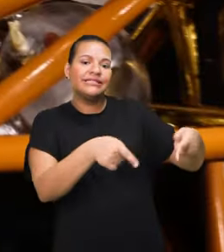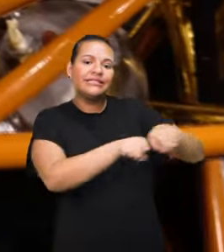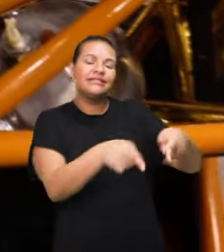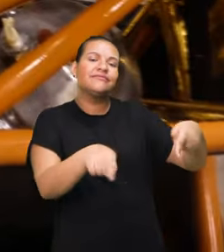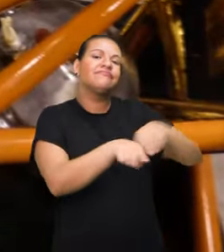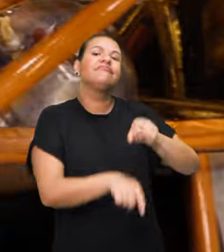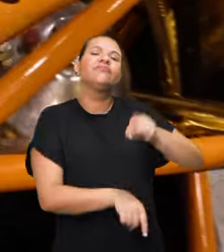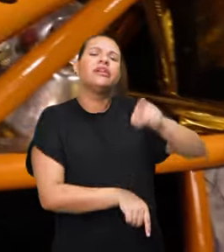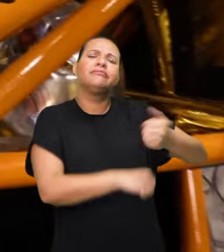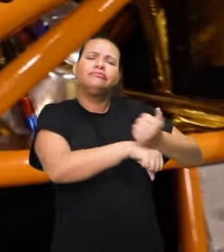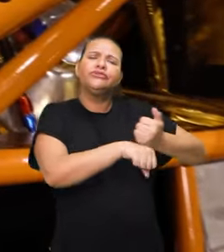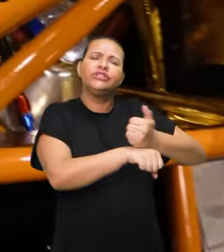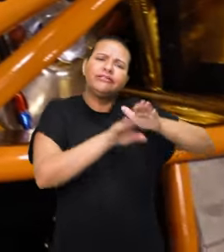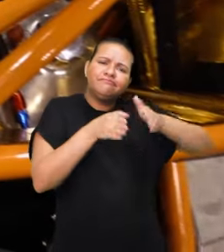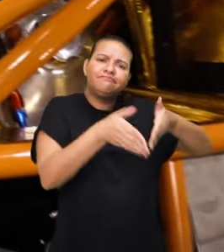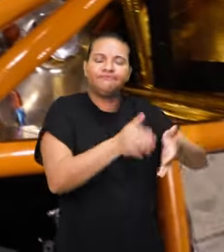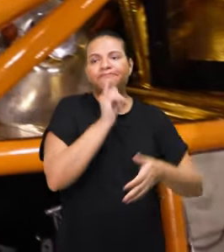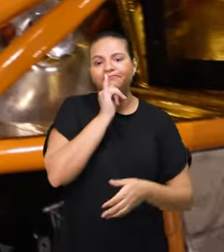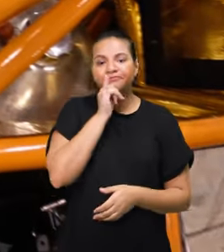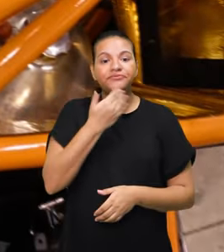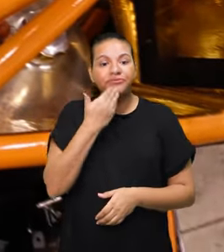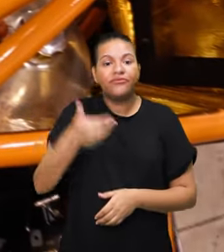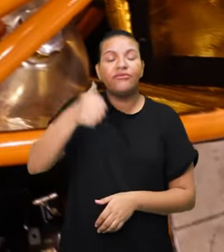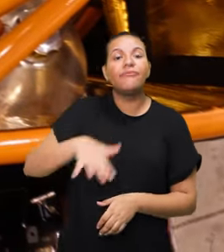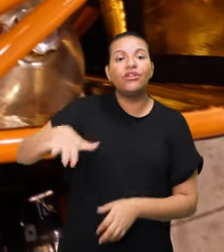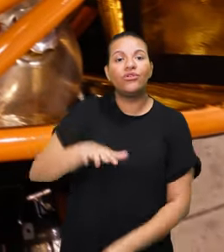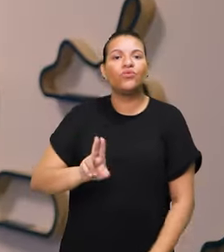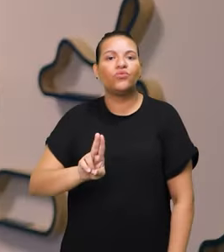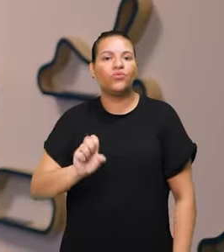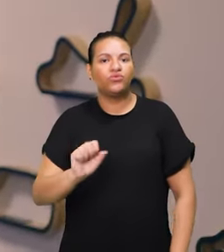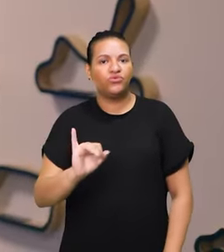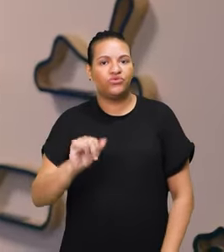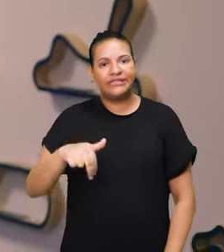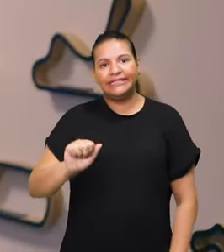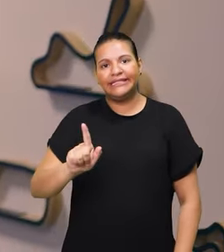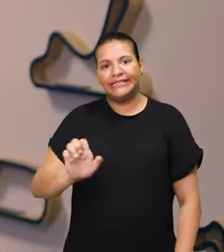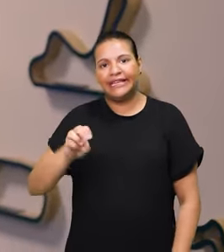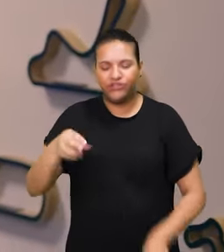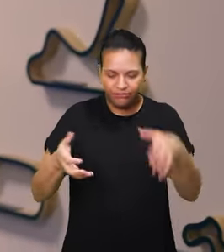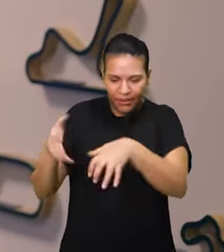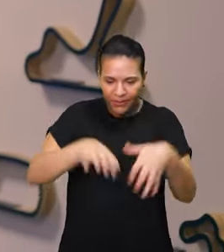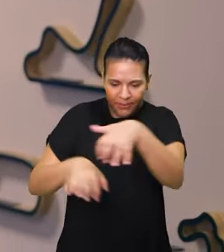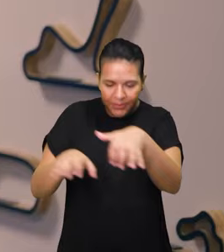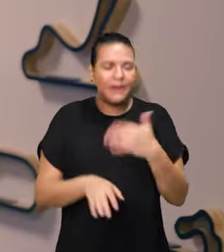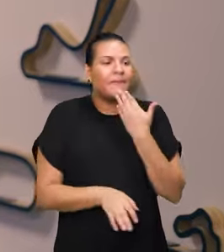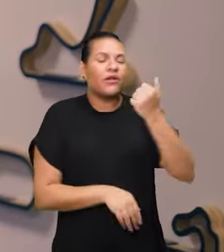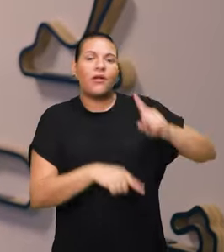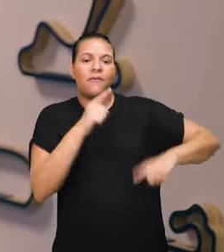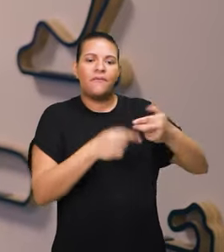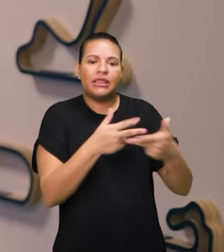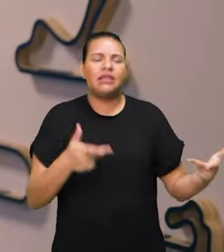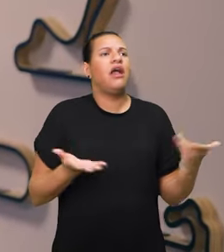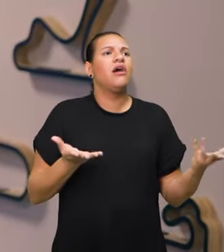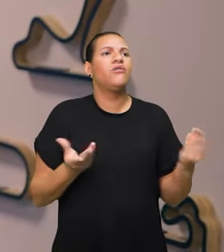especialistas nas suas Áreas né então quem que é o melhor cara que a gente pode ter de usinagem quem que é melhor empresa que a gente pode ter da parte de material